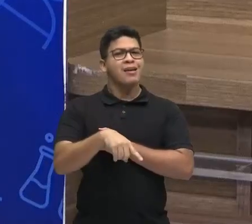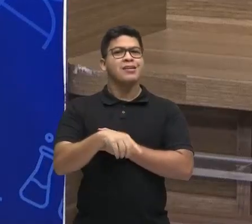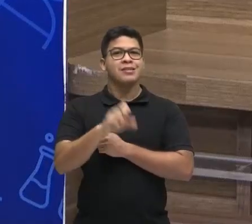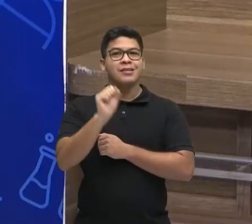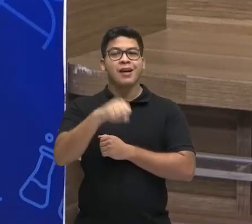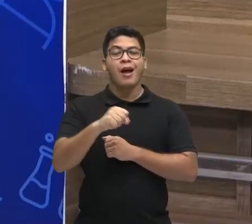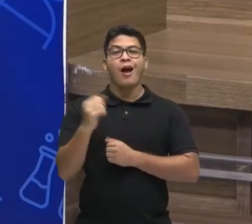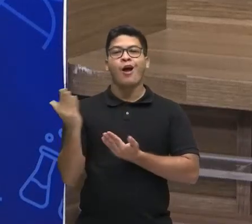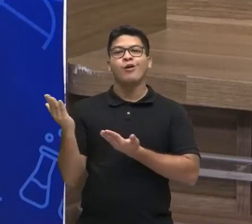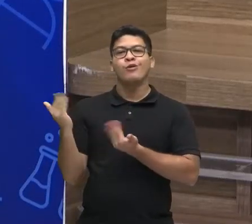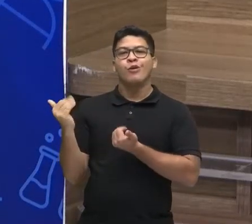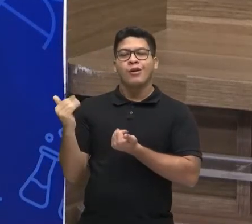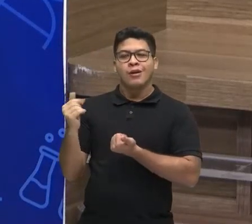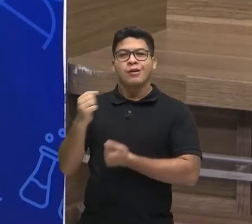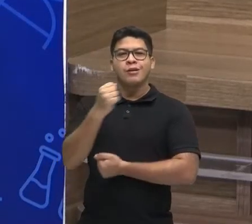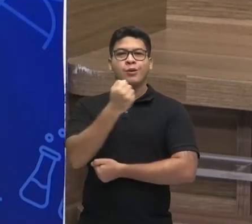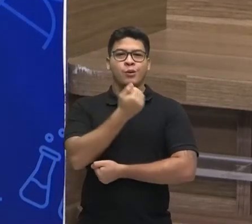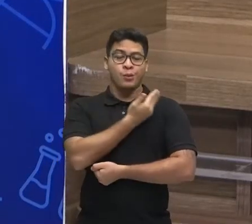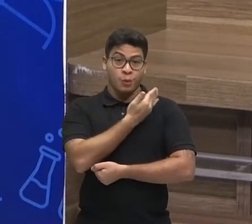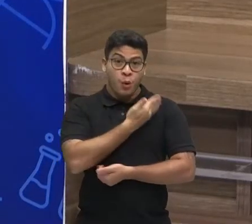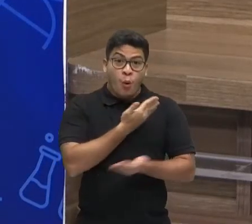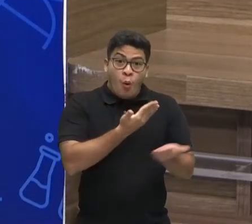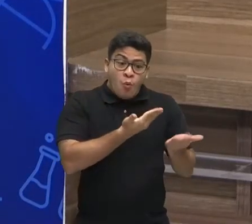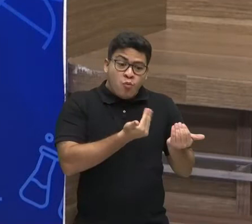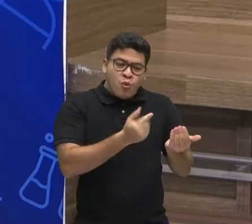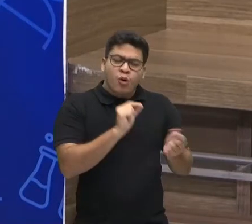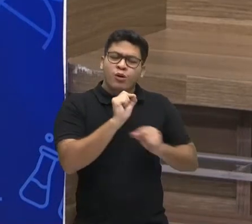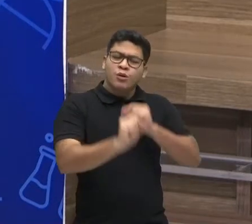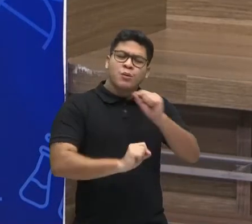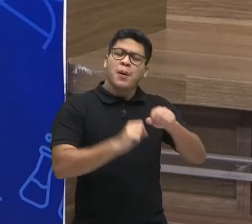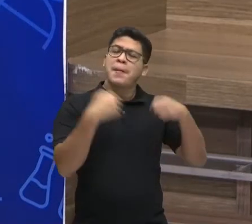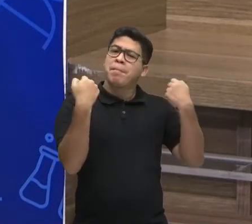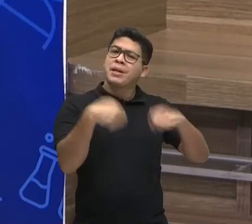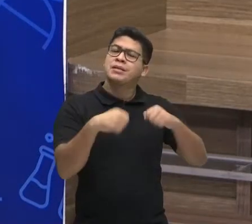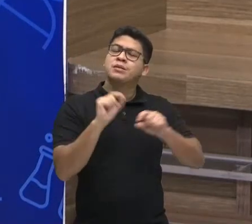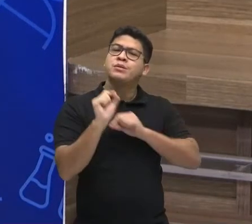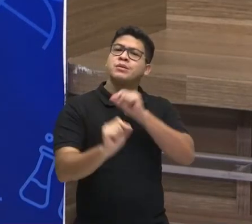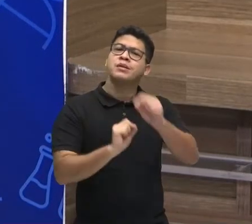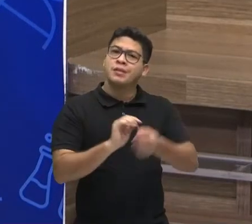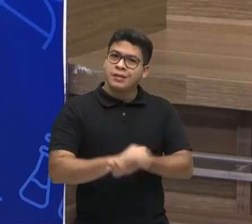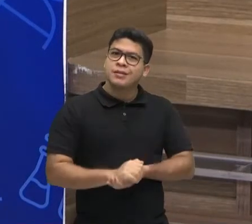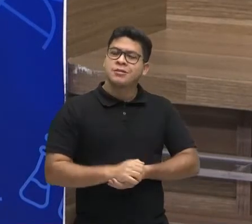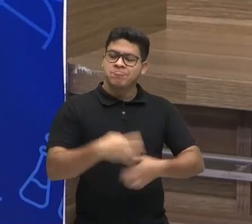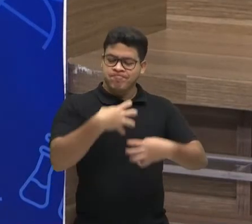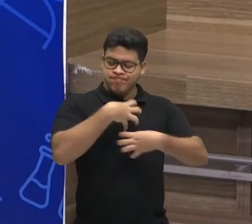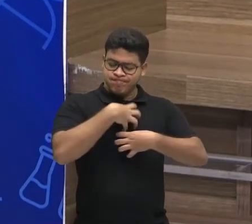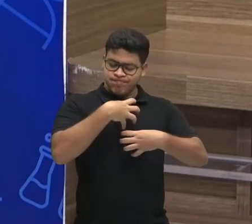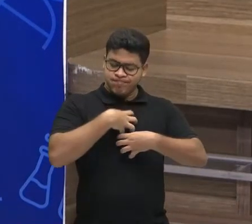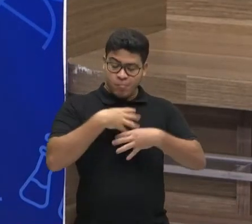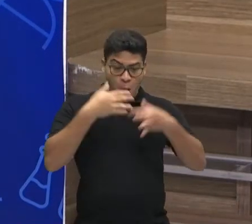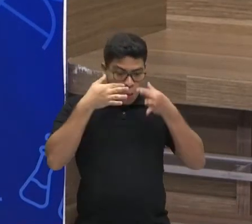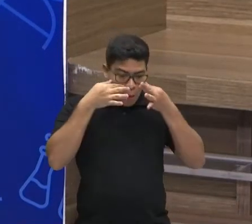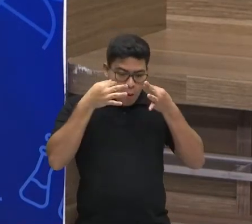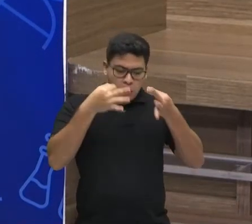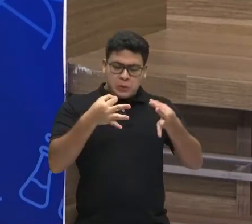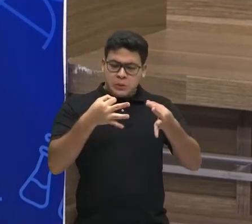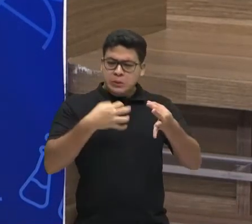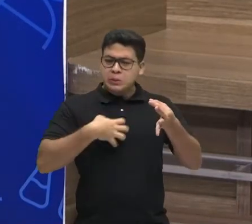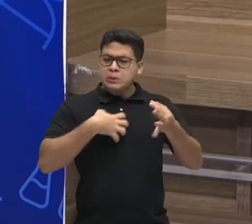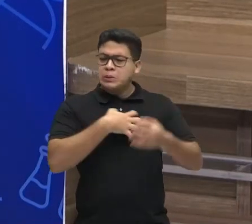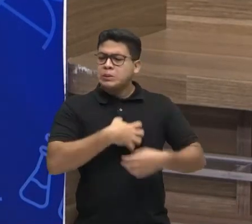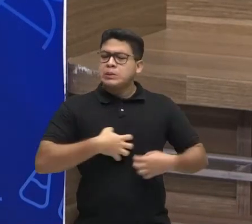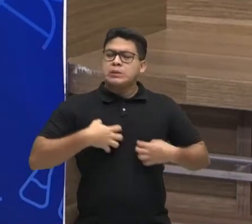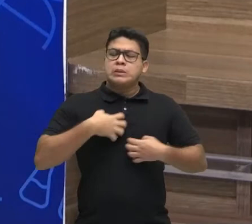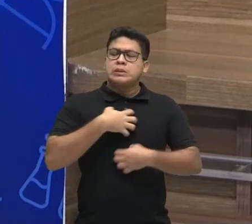juventude, os estudantes, eles precisam estar muito atentos para os sentimentos, para as emoções, para as frustrações, né, que elas